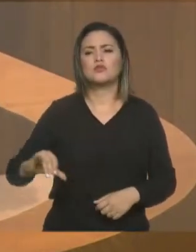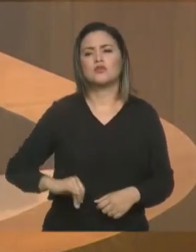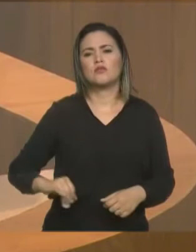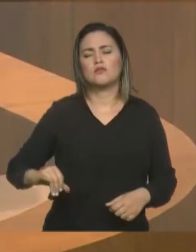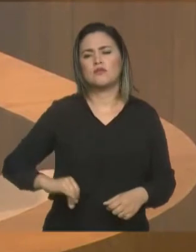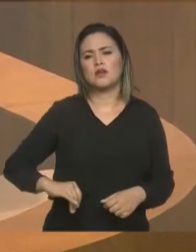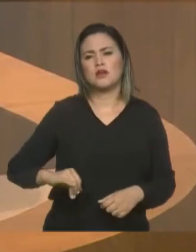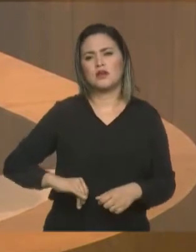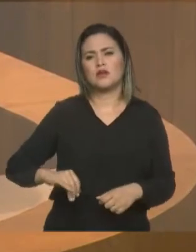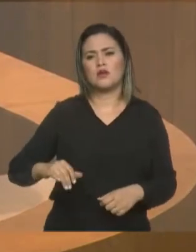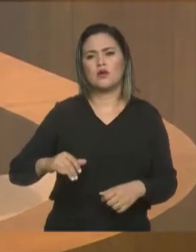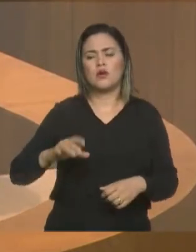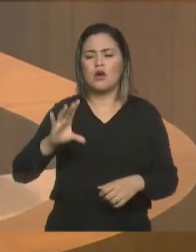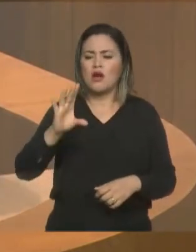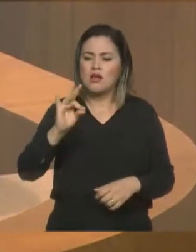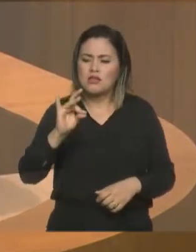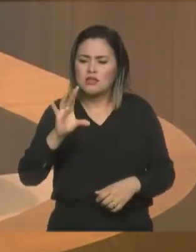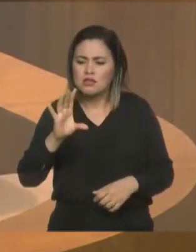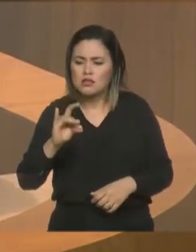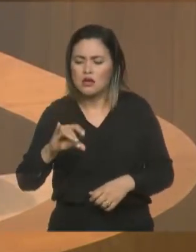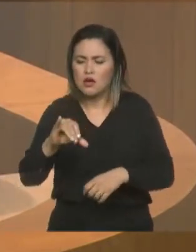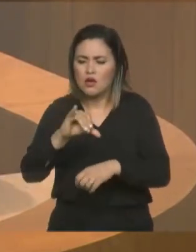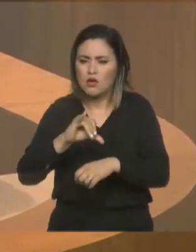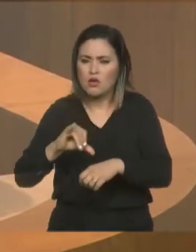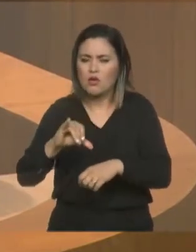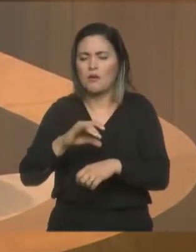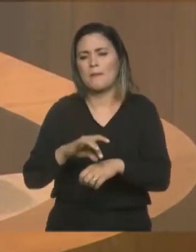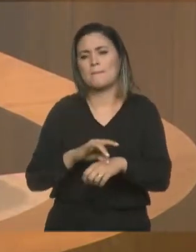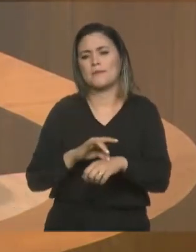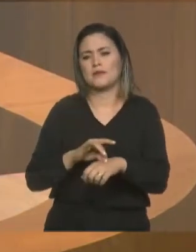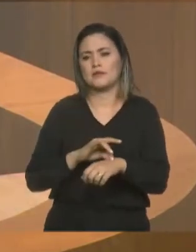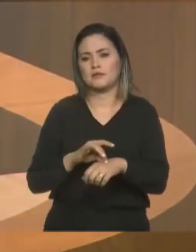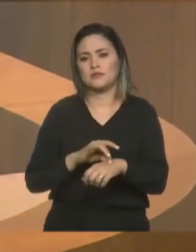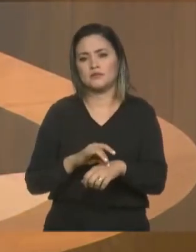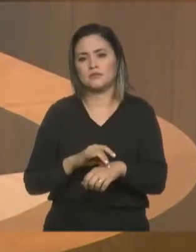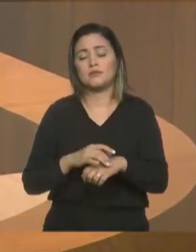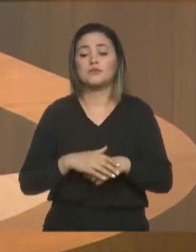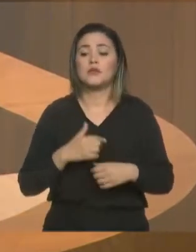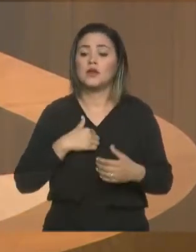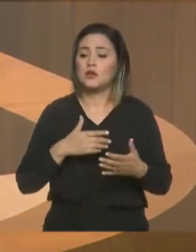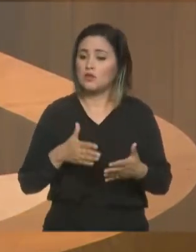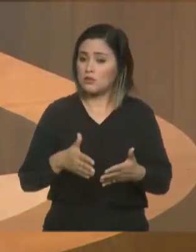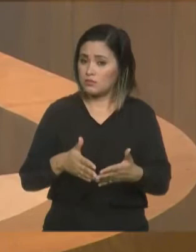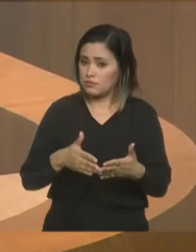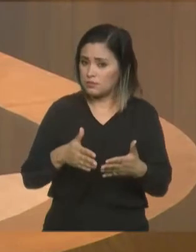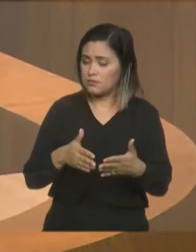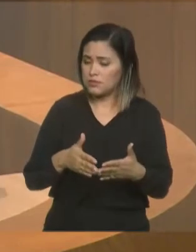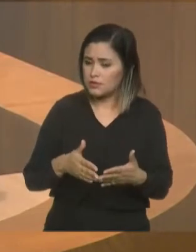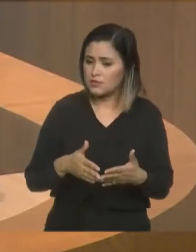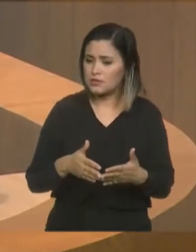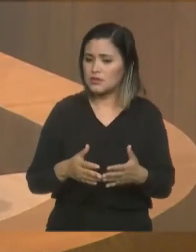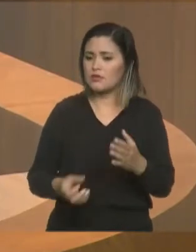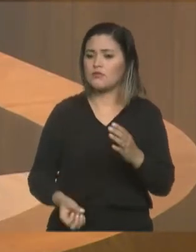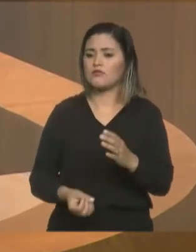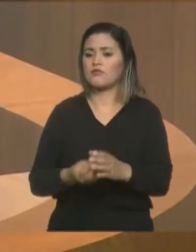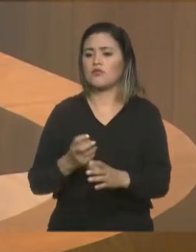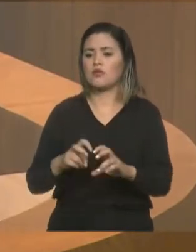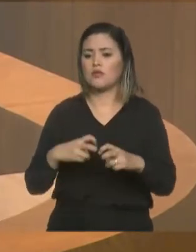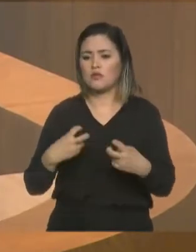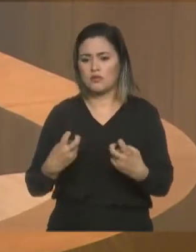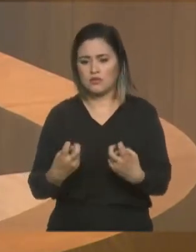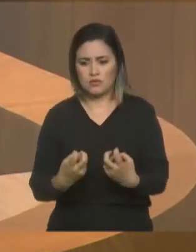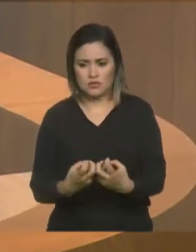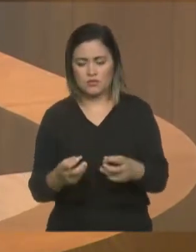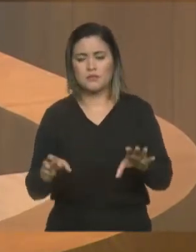eu fiz esse requerimento para Vossa Excelência, solicitando a formação dessa comissão, estendendo também